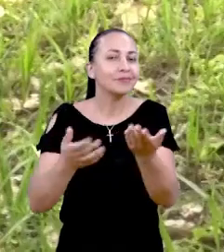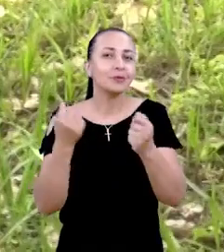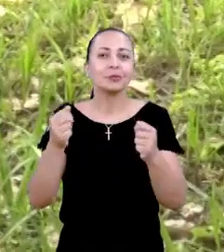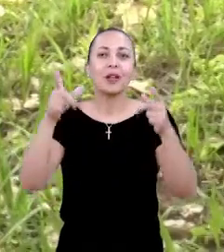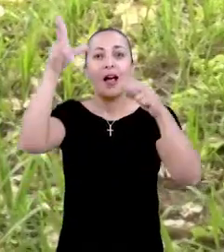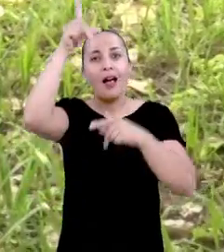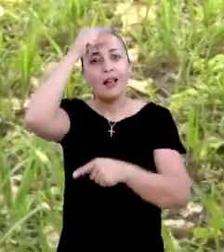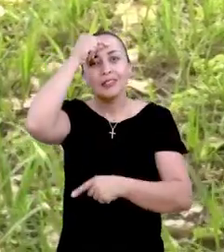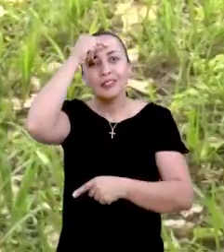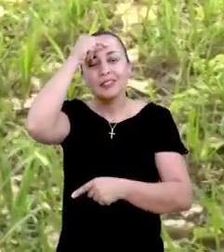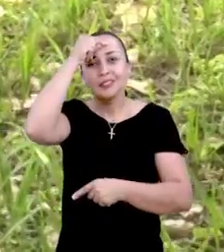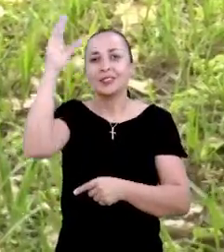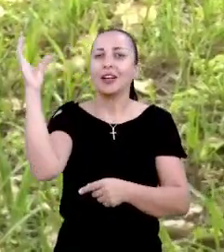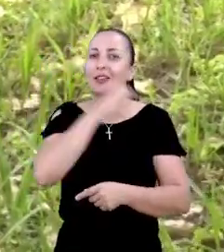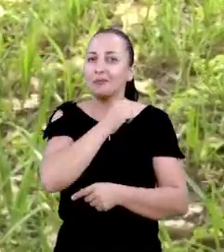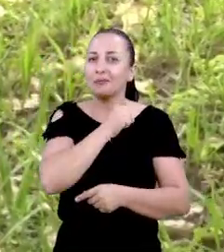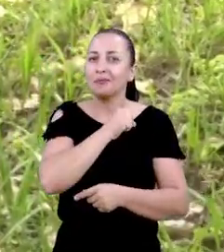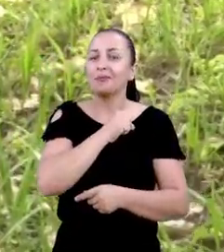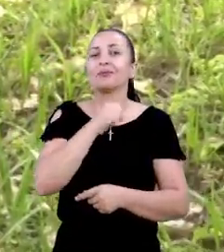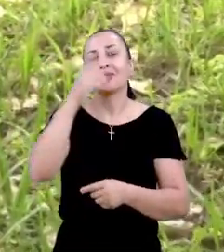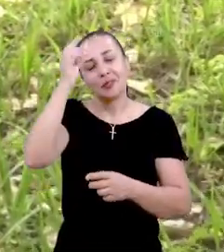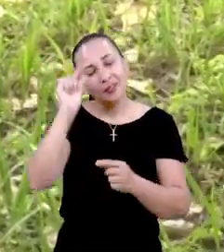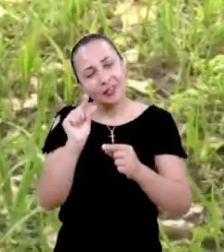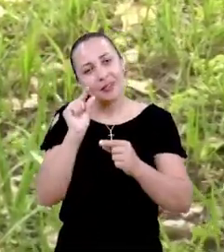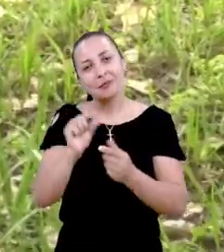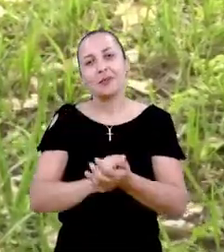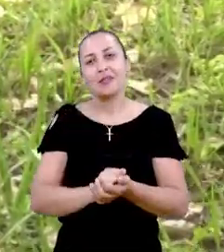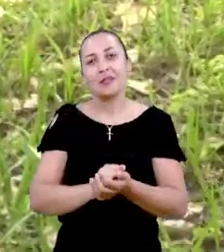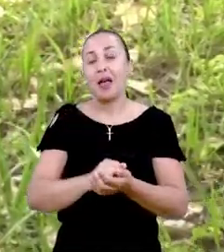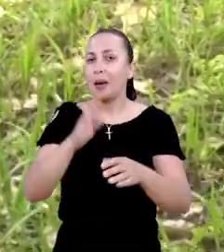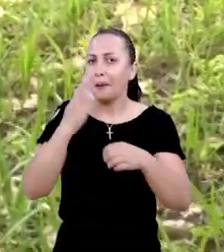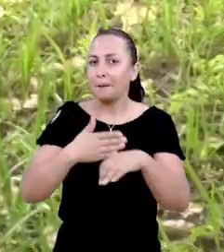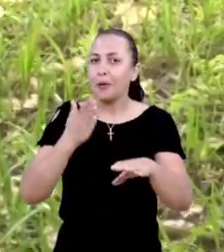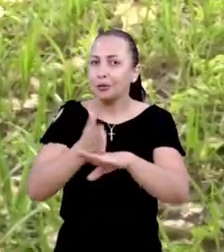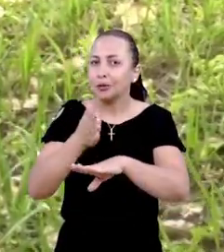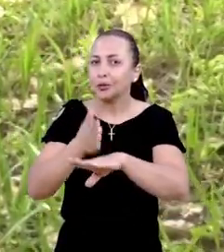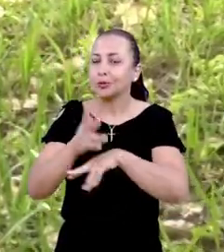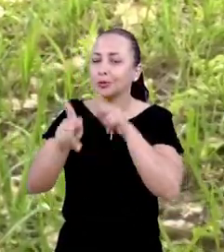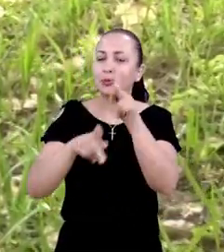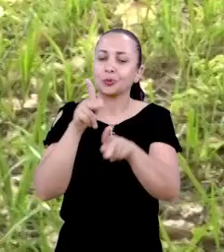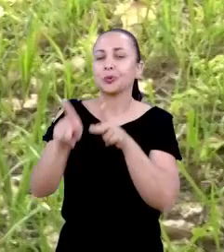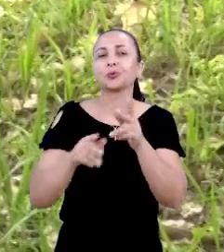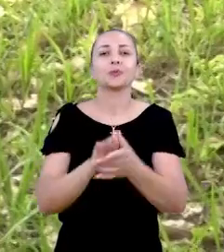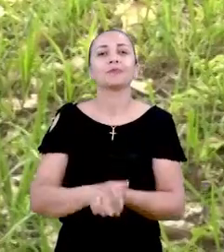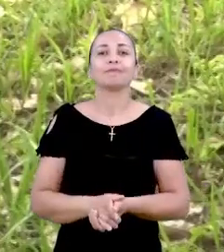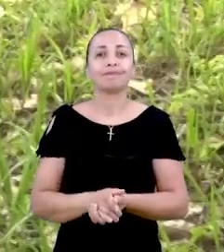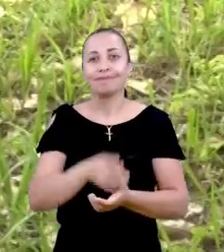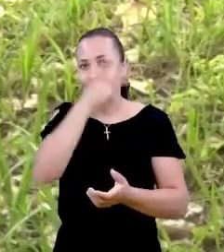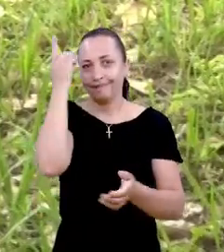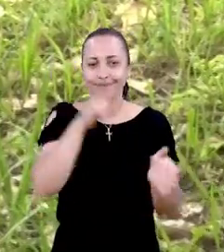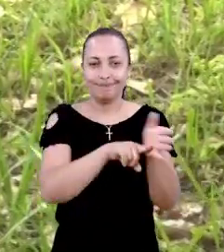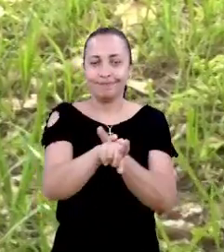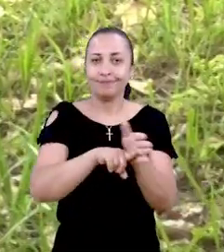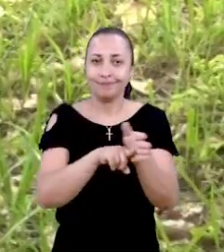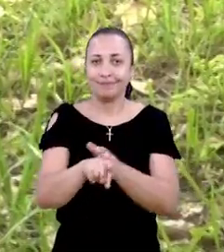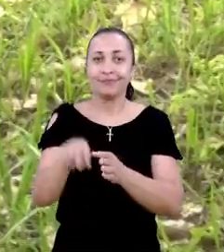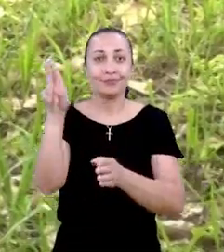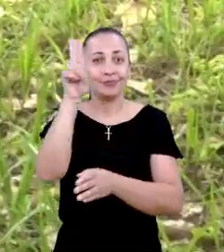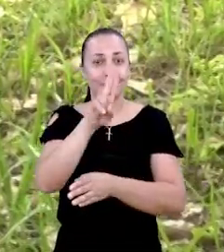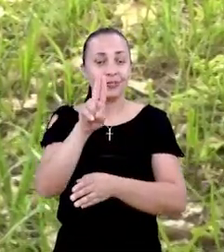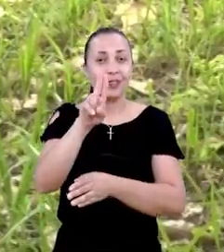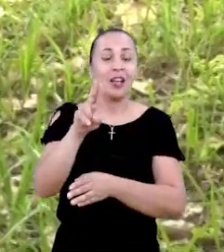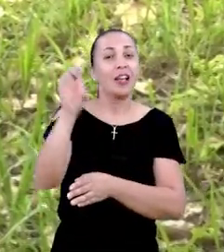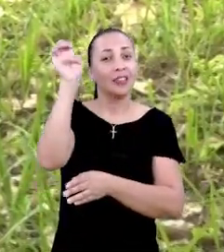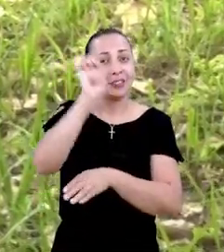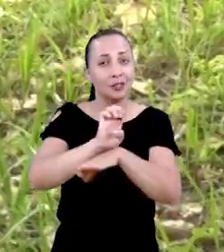trazer alívio em curto período de tempo e que ainda é mais acessível à população? Pesquisadores da Universidade Estadual